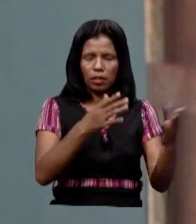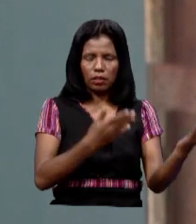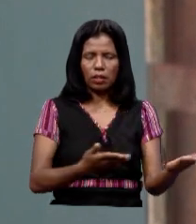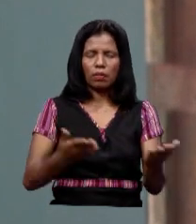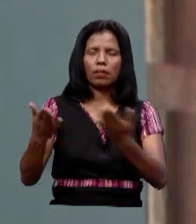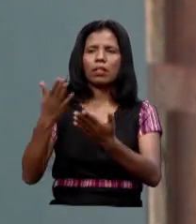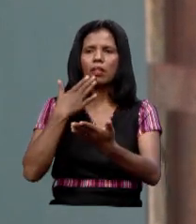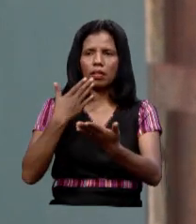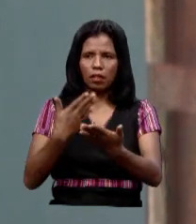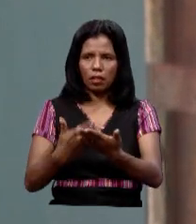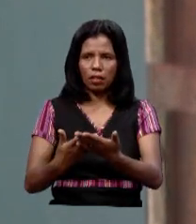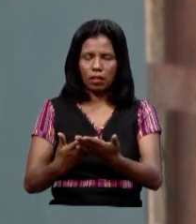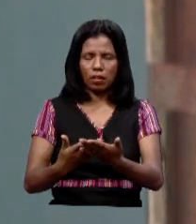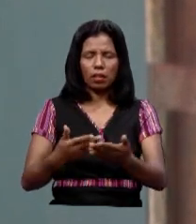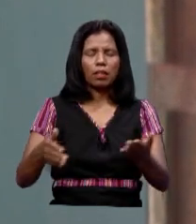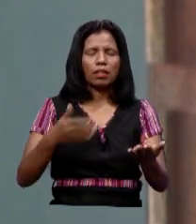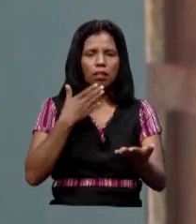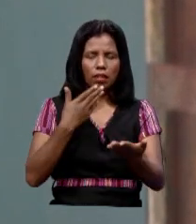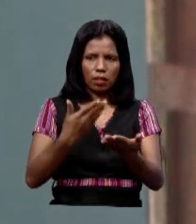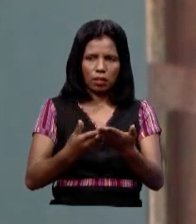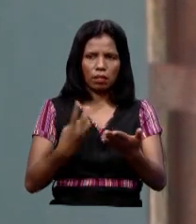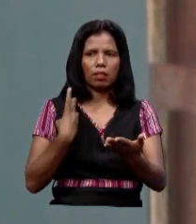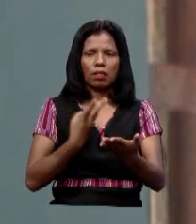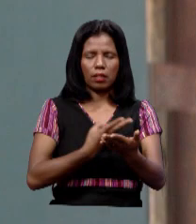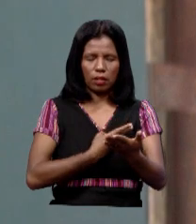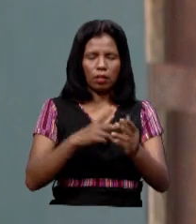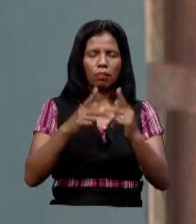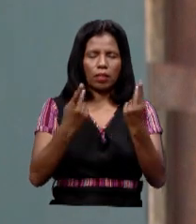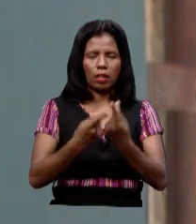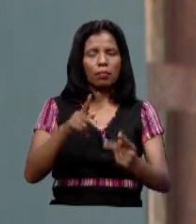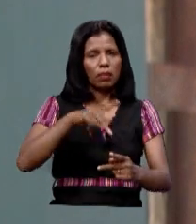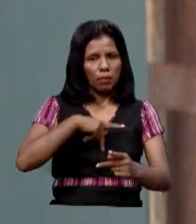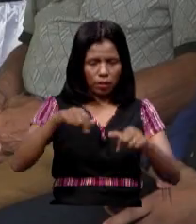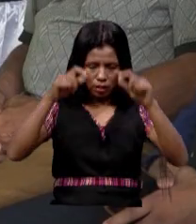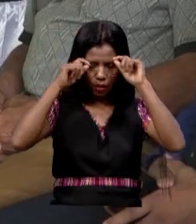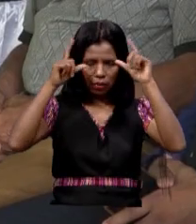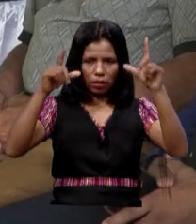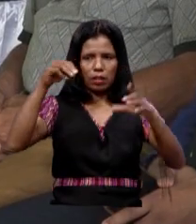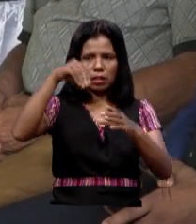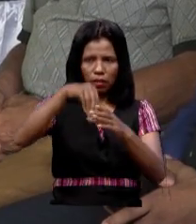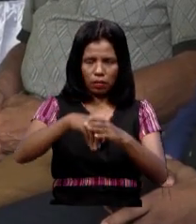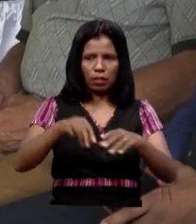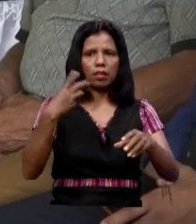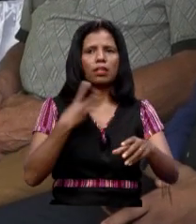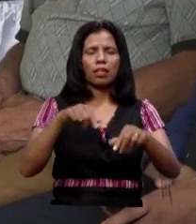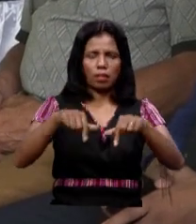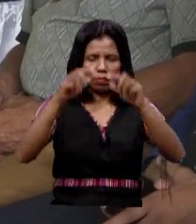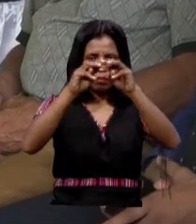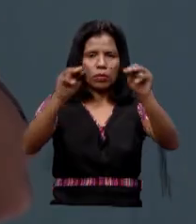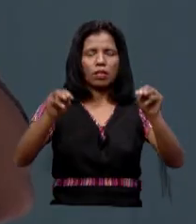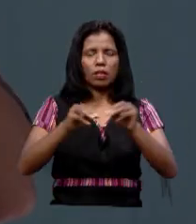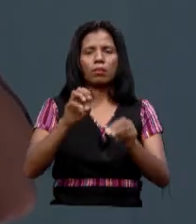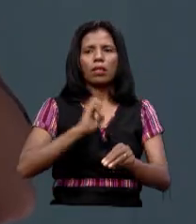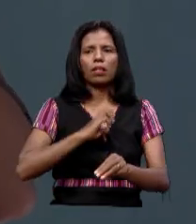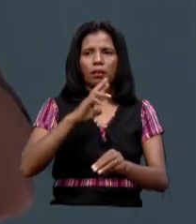tal, qualidade e quantidade do setor privado de Timor-Leste, inclui Mosquita e o município Hermera. Precisa